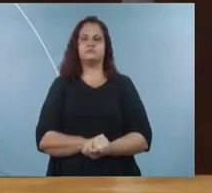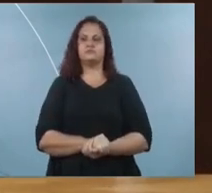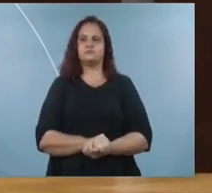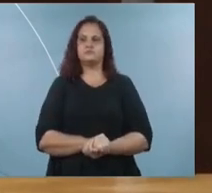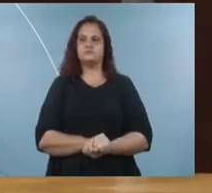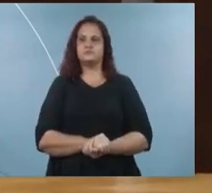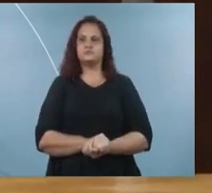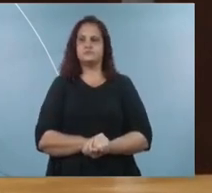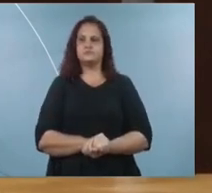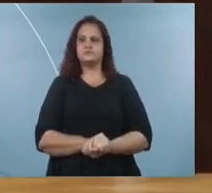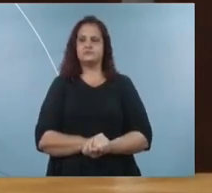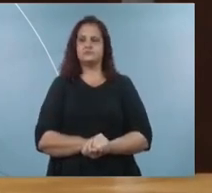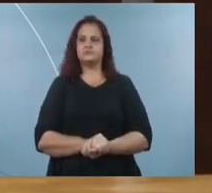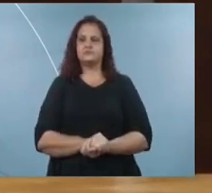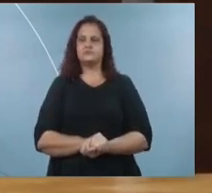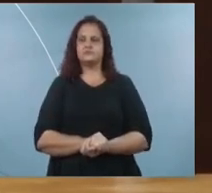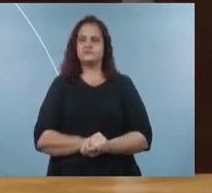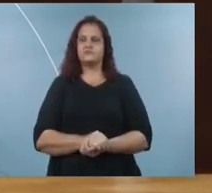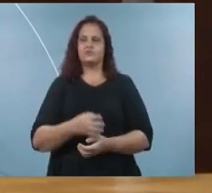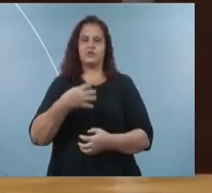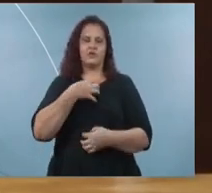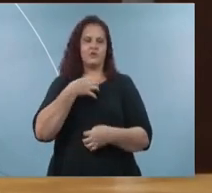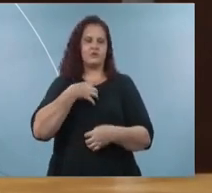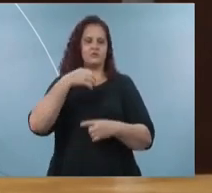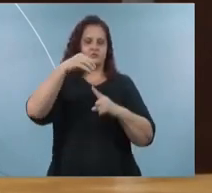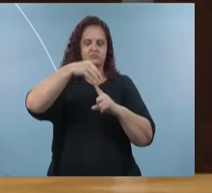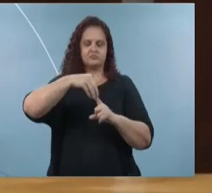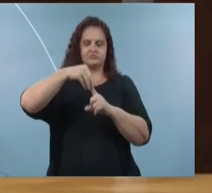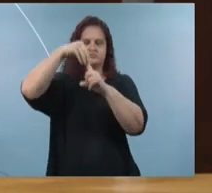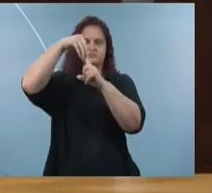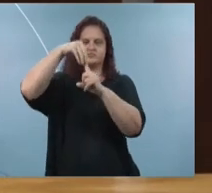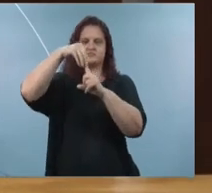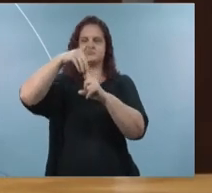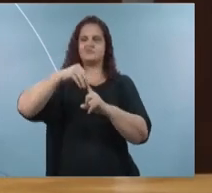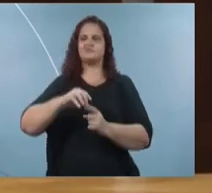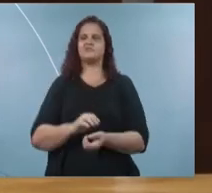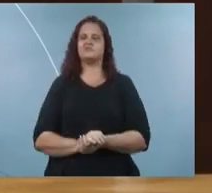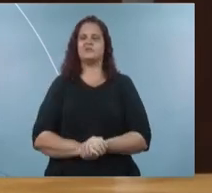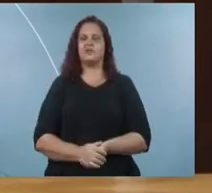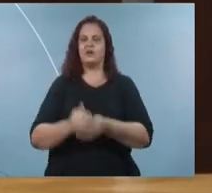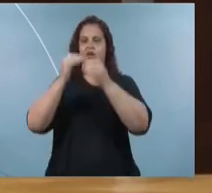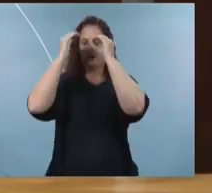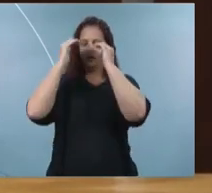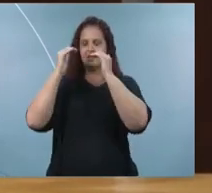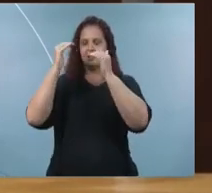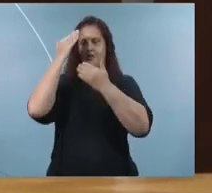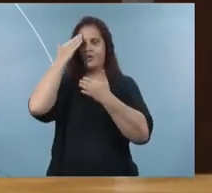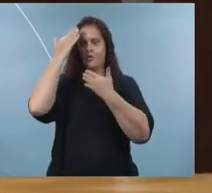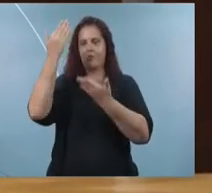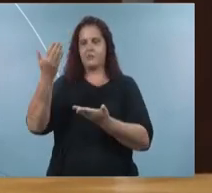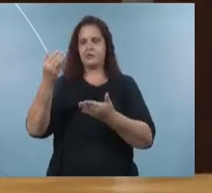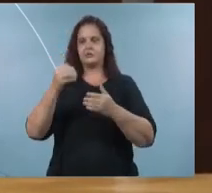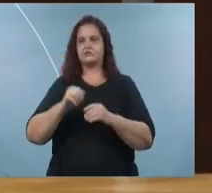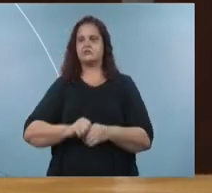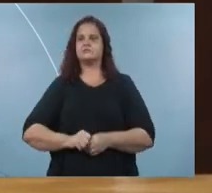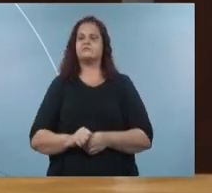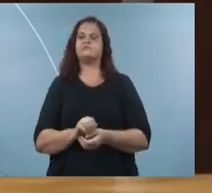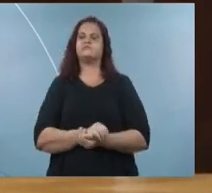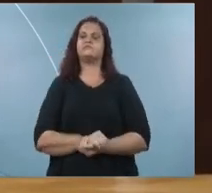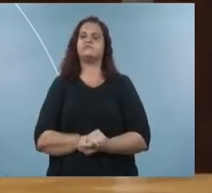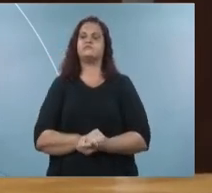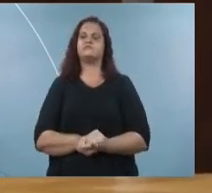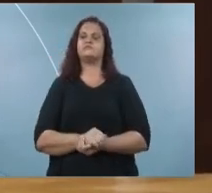Sintam-se todos em lugar de destaque. Agradeço também as autoridades que estão compondo a mesa e convido o excelentíssimo